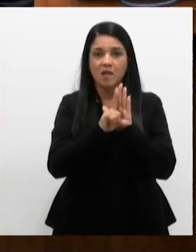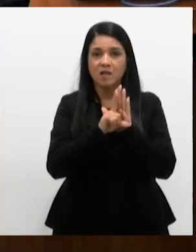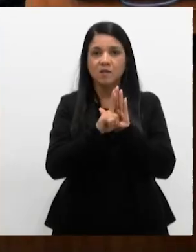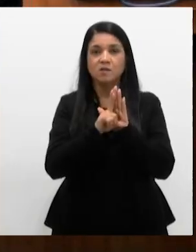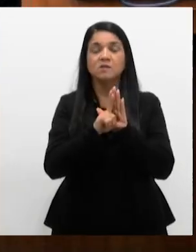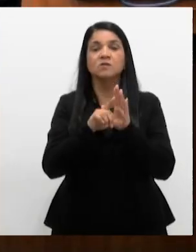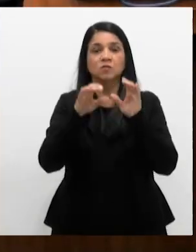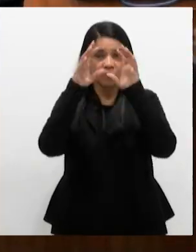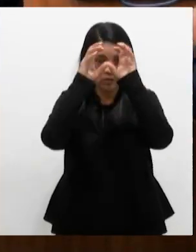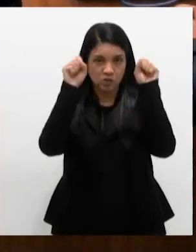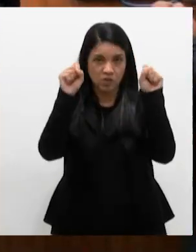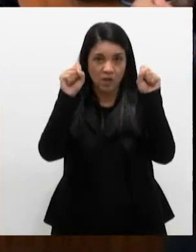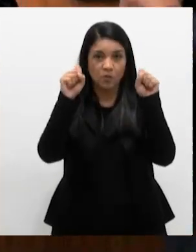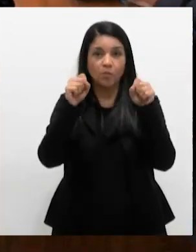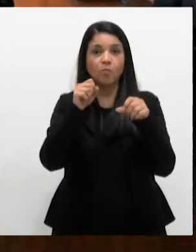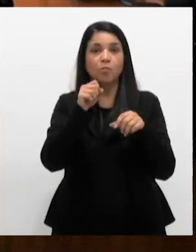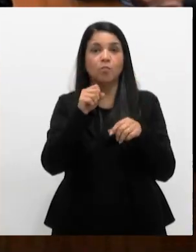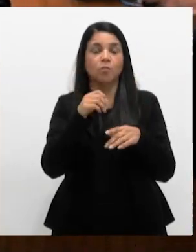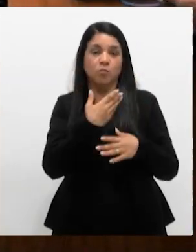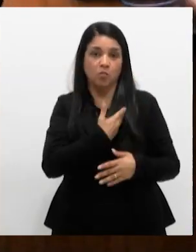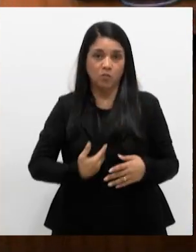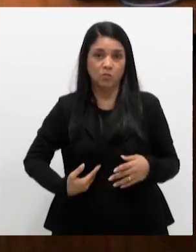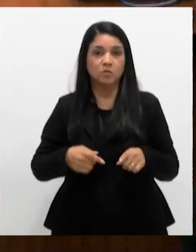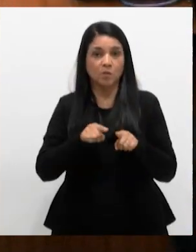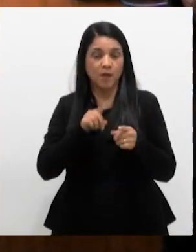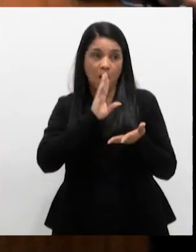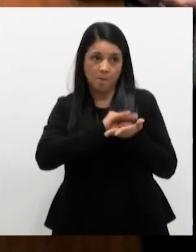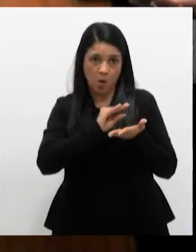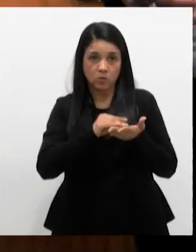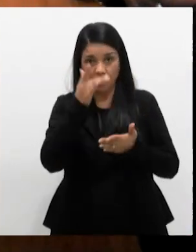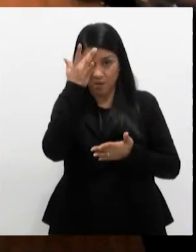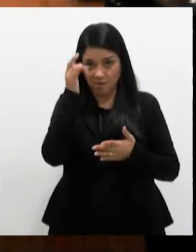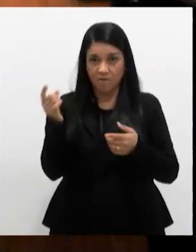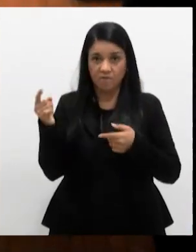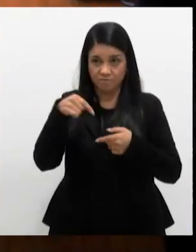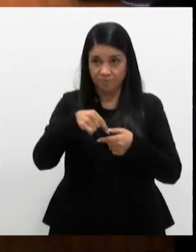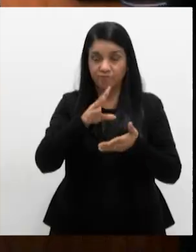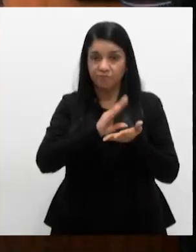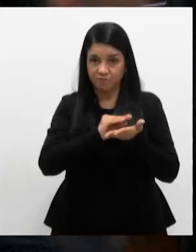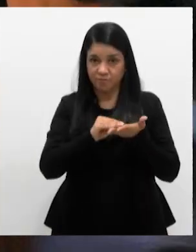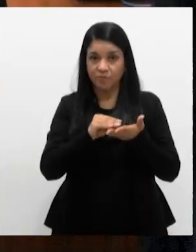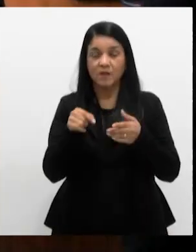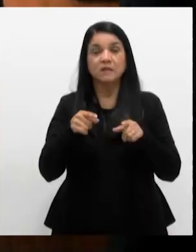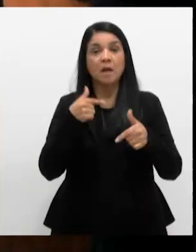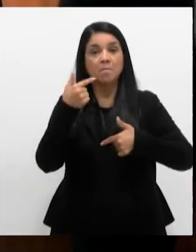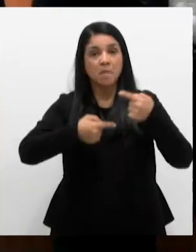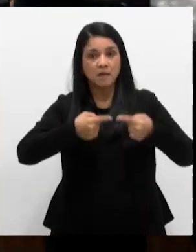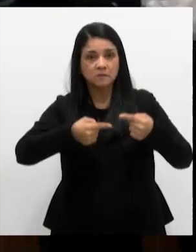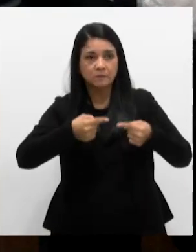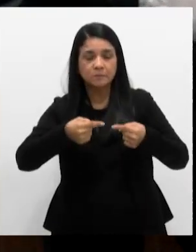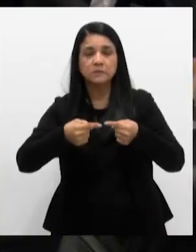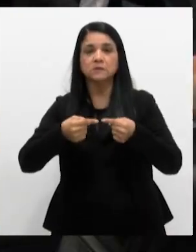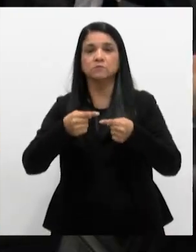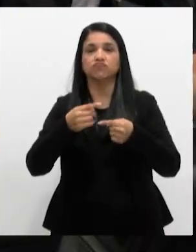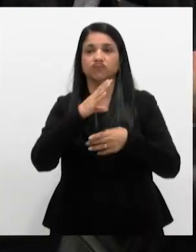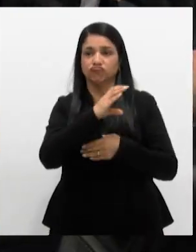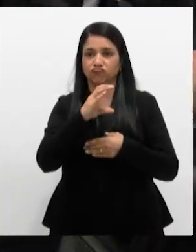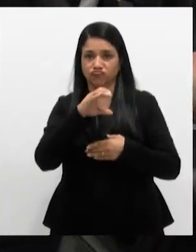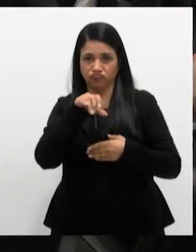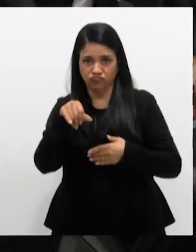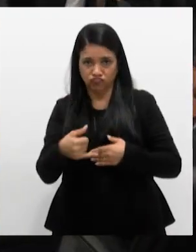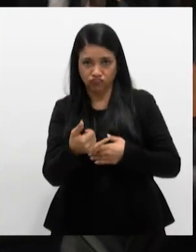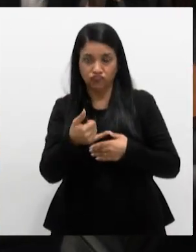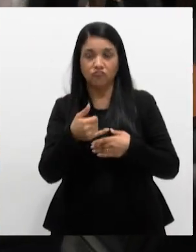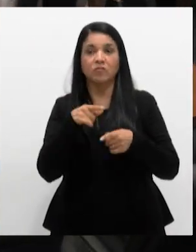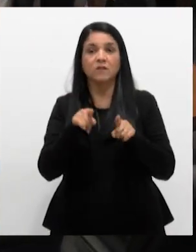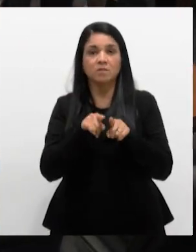pauta amanhã. A tramitação de toda a sabatina, como ocorreu hoje, a participação da CCJ. E quem deu todos os